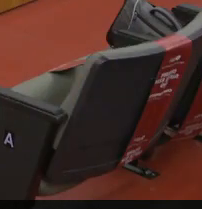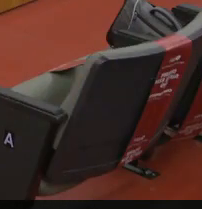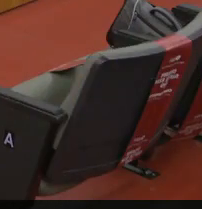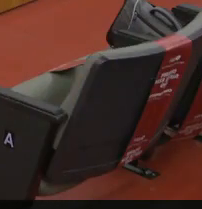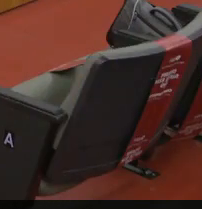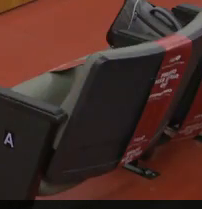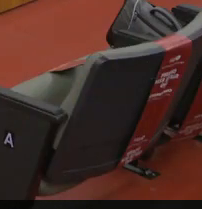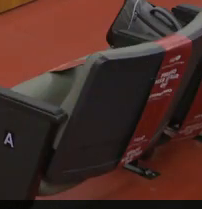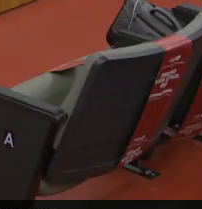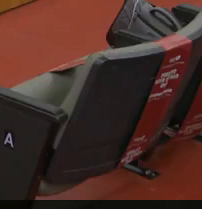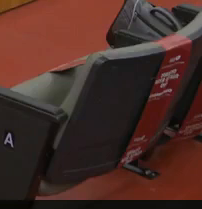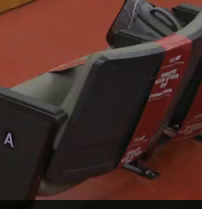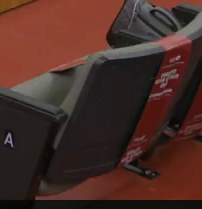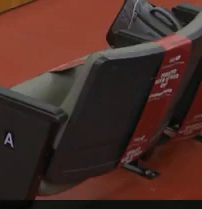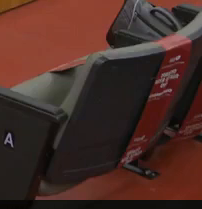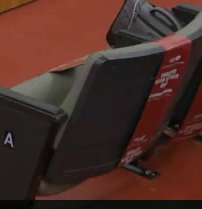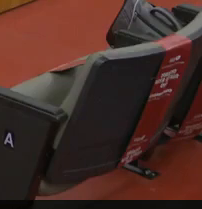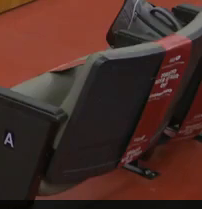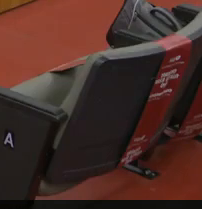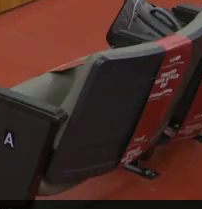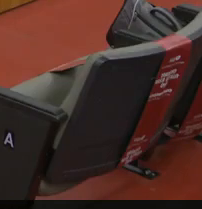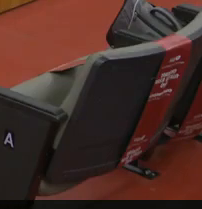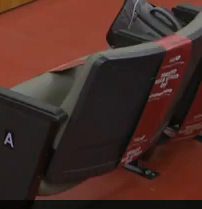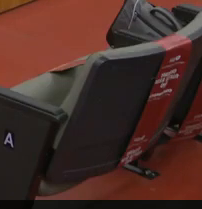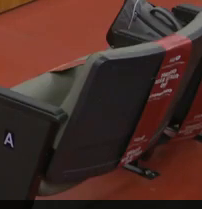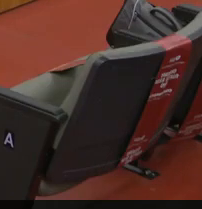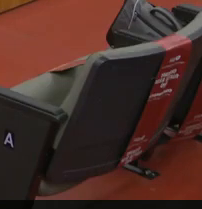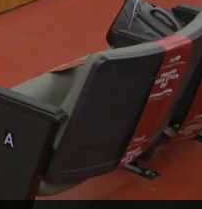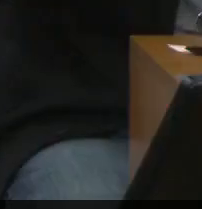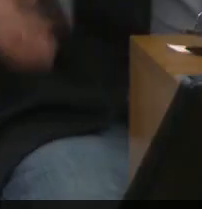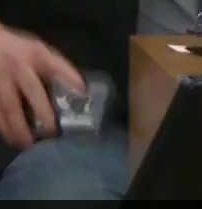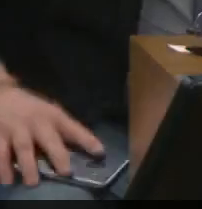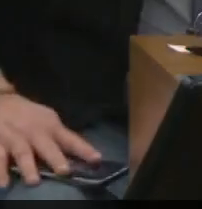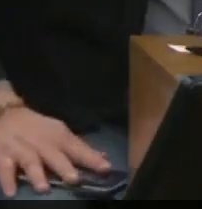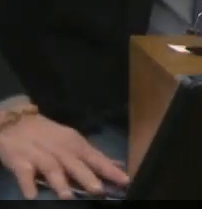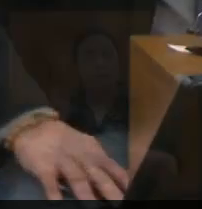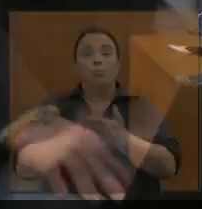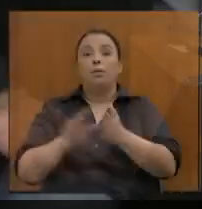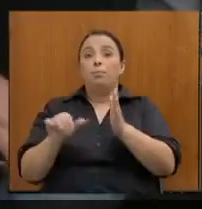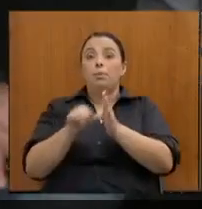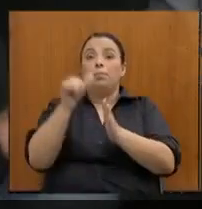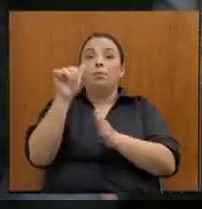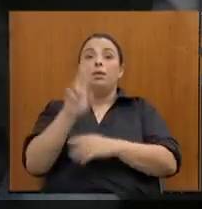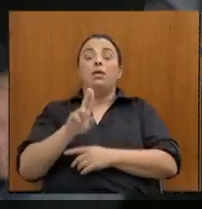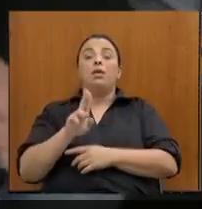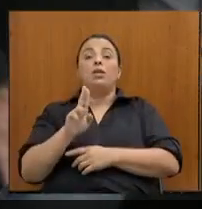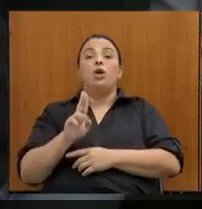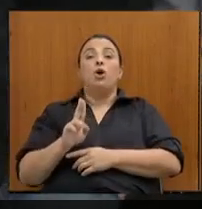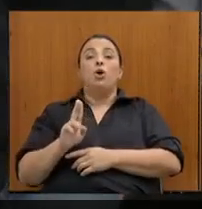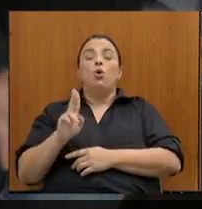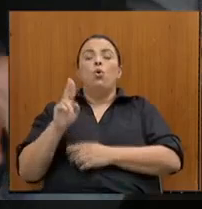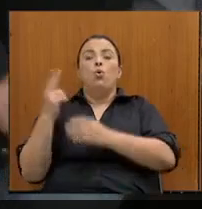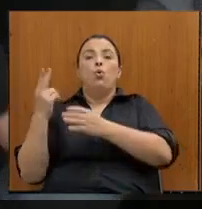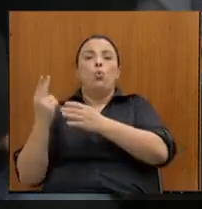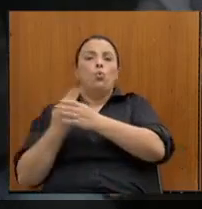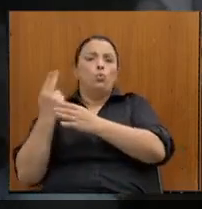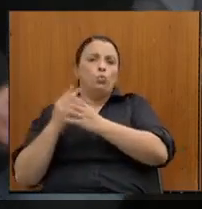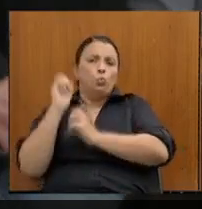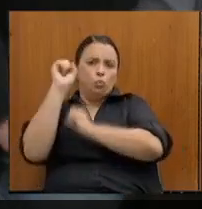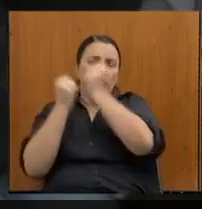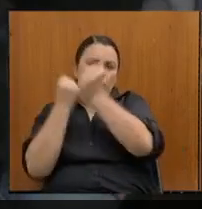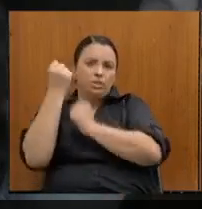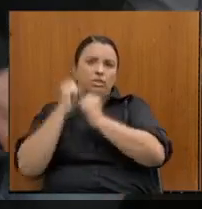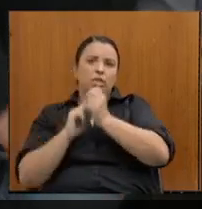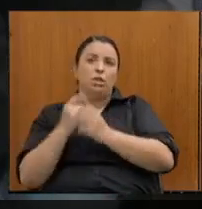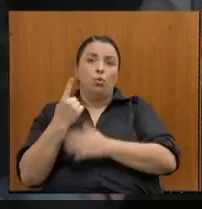né pela primeira usina eletrolisador de 1,3 Mb passando de de